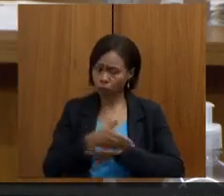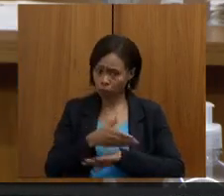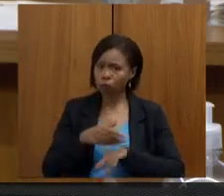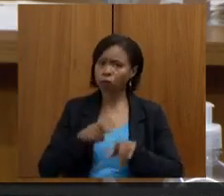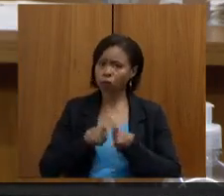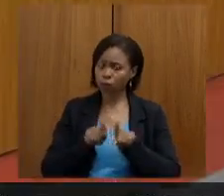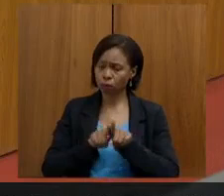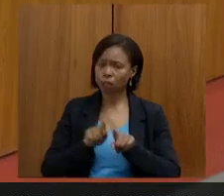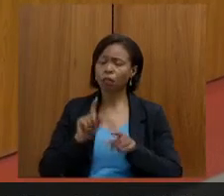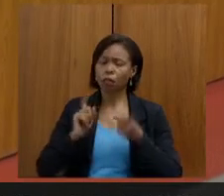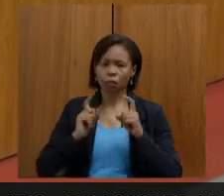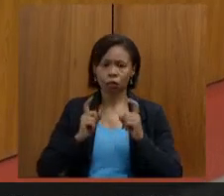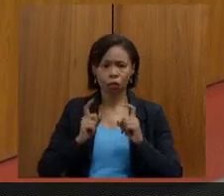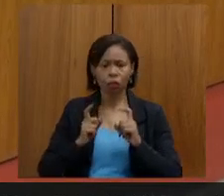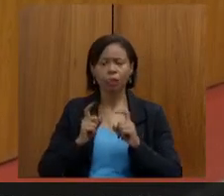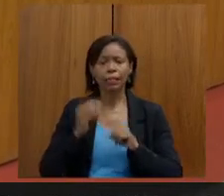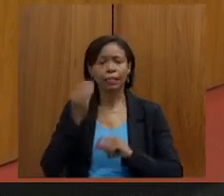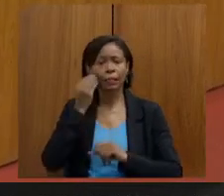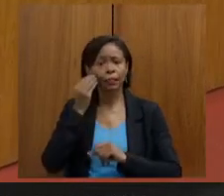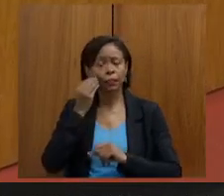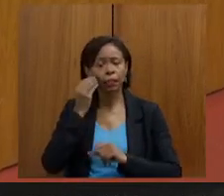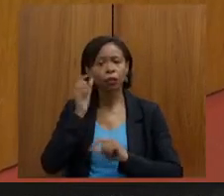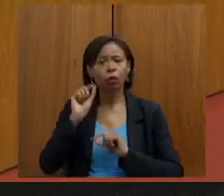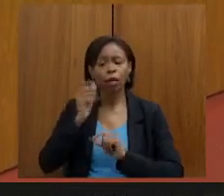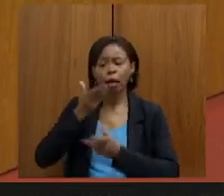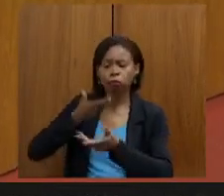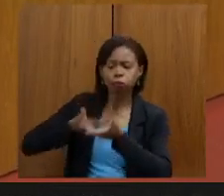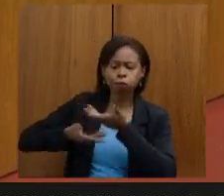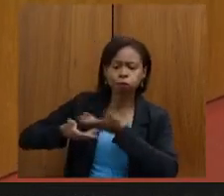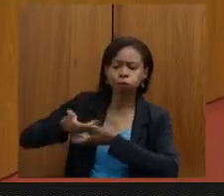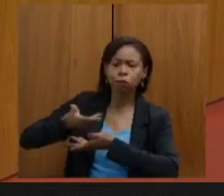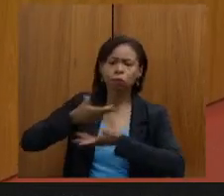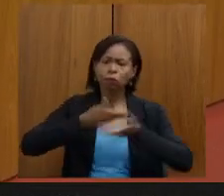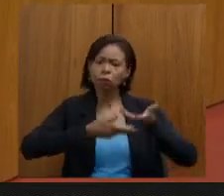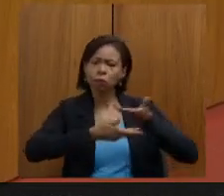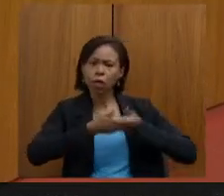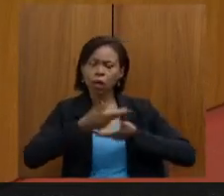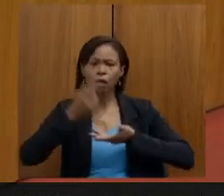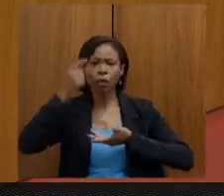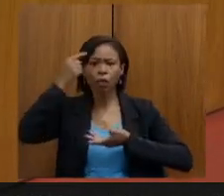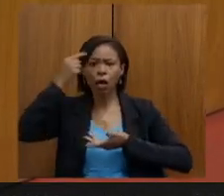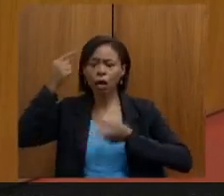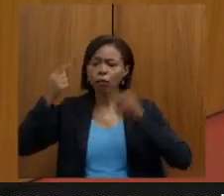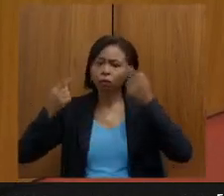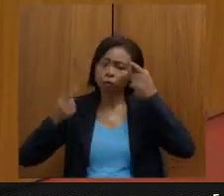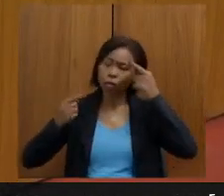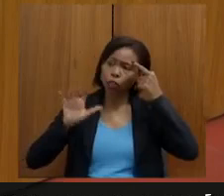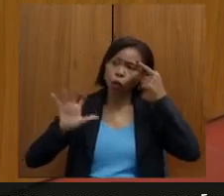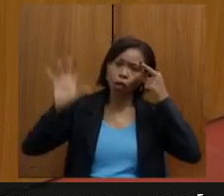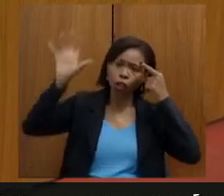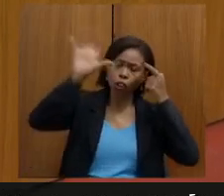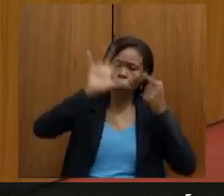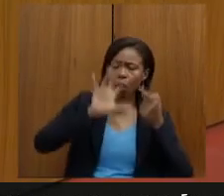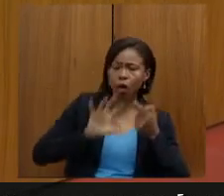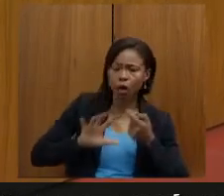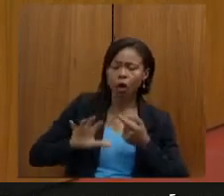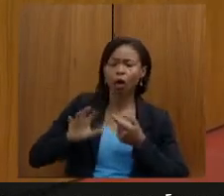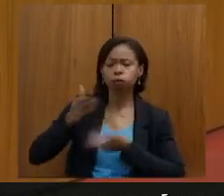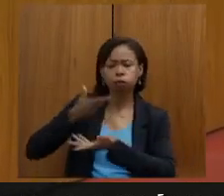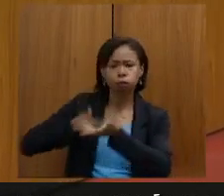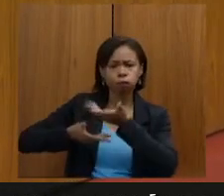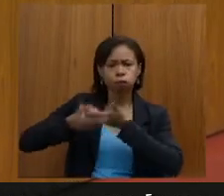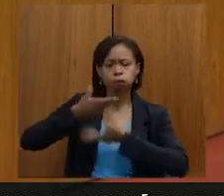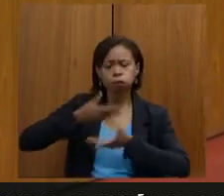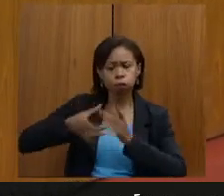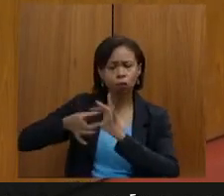essas reuniões buscando transladar as ideias que podem ser válidas de uma região para outra de